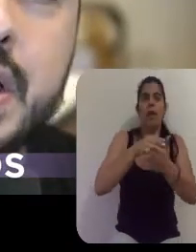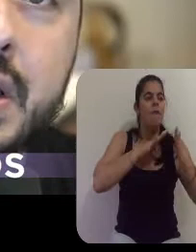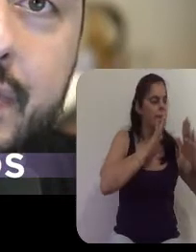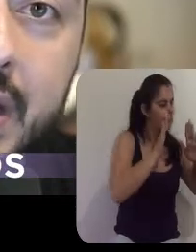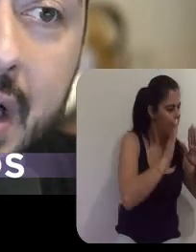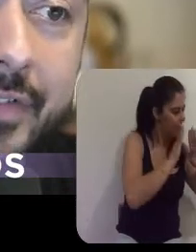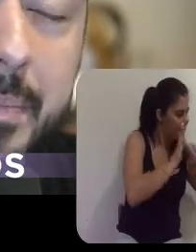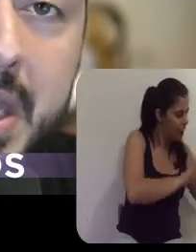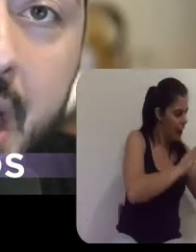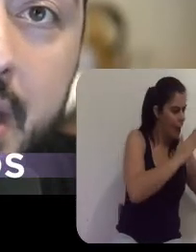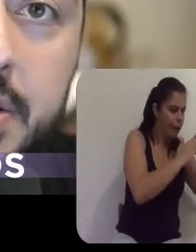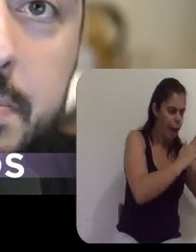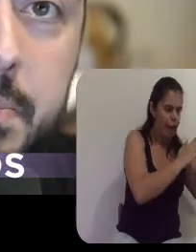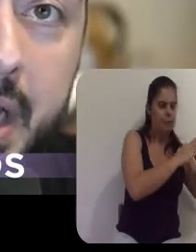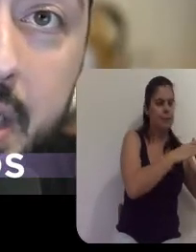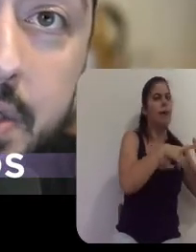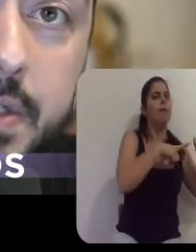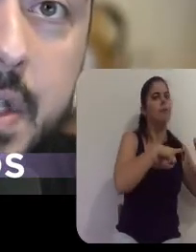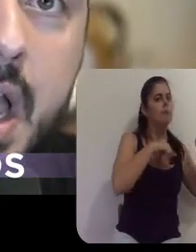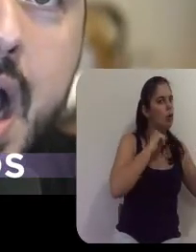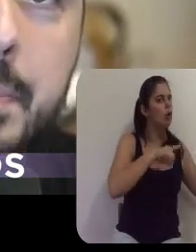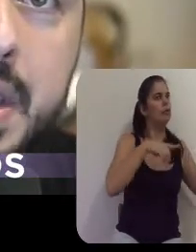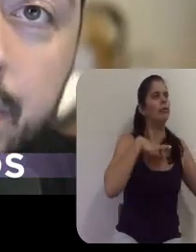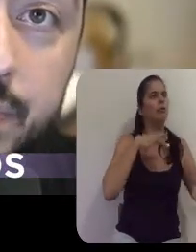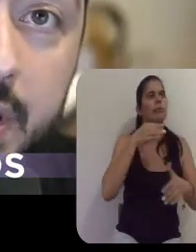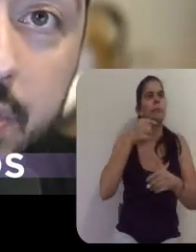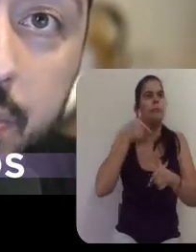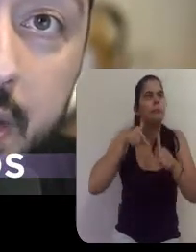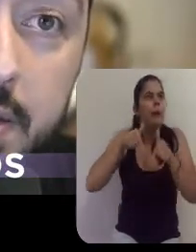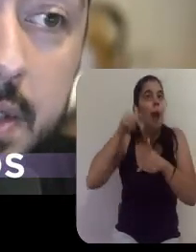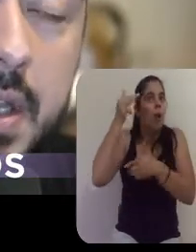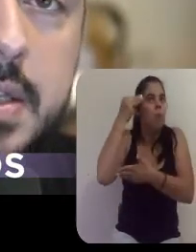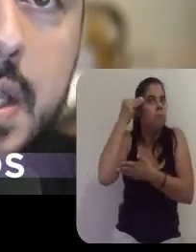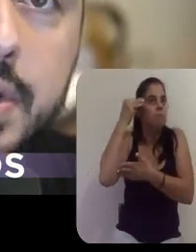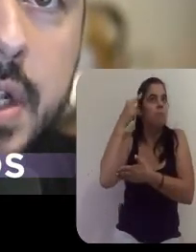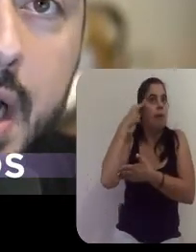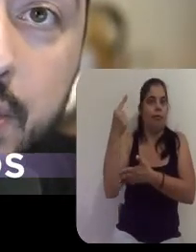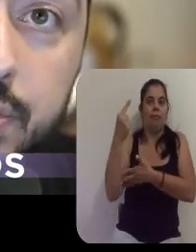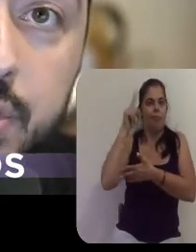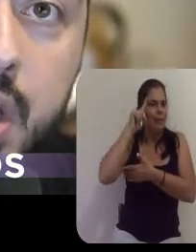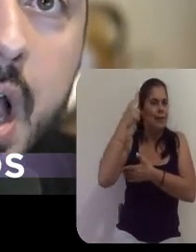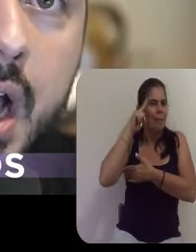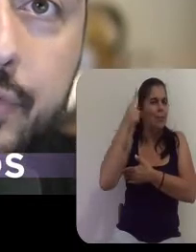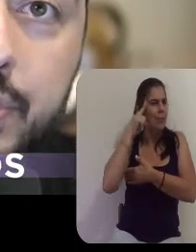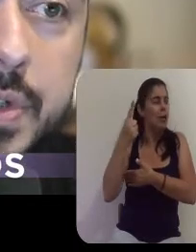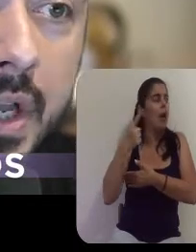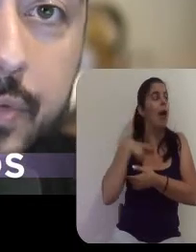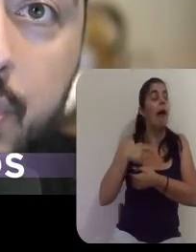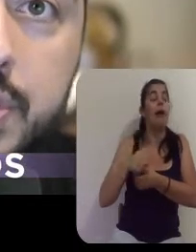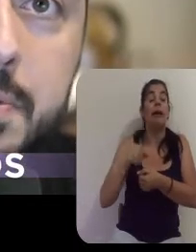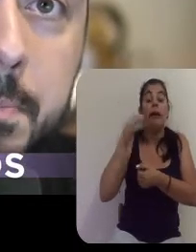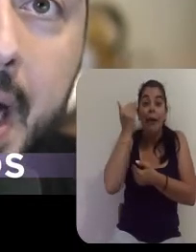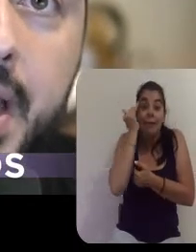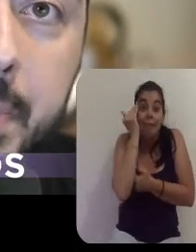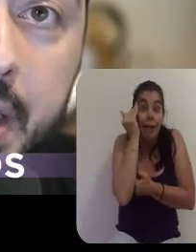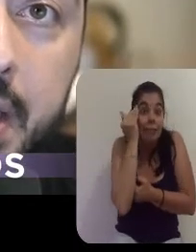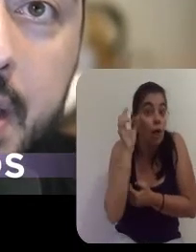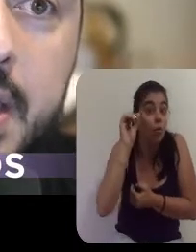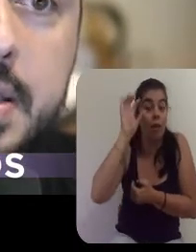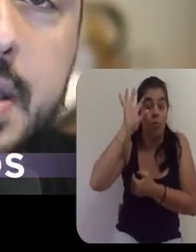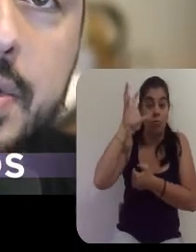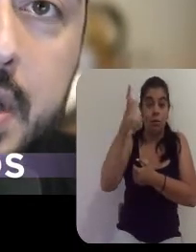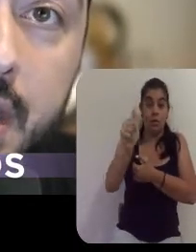gente vai ter que enfrentar familiares, parentes, amigos ficando doentes, sendo internados, avós, pai e